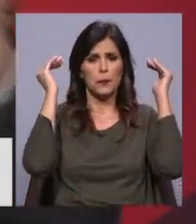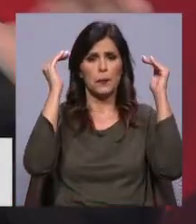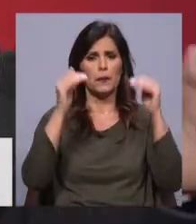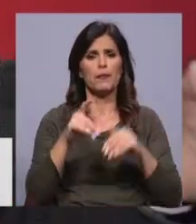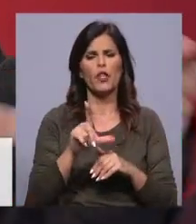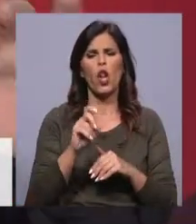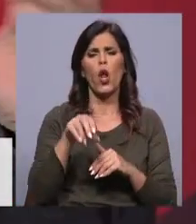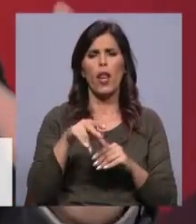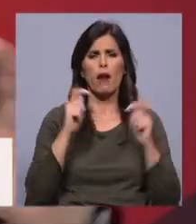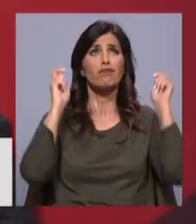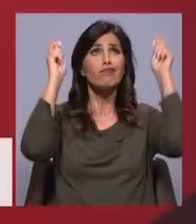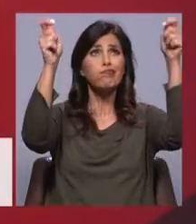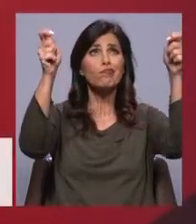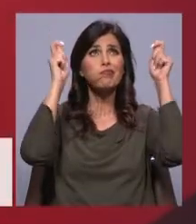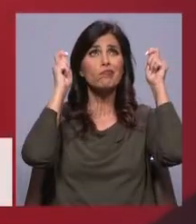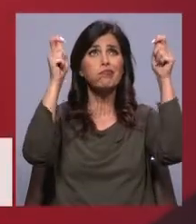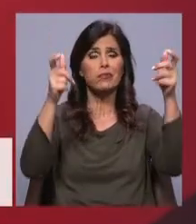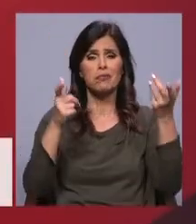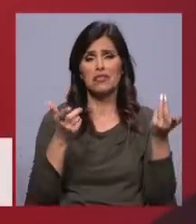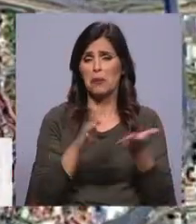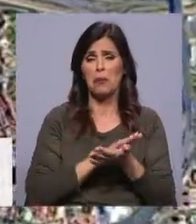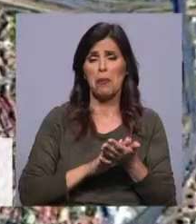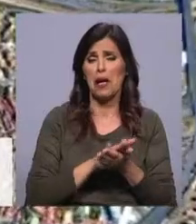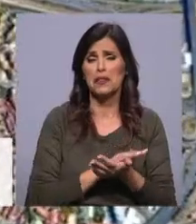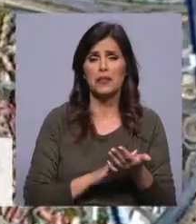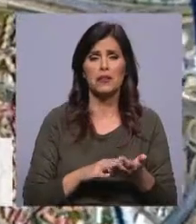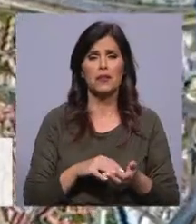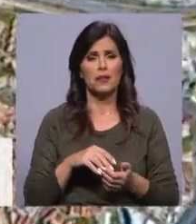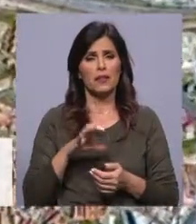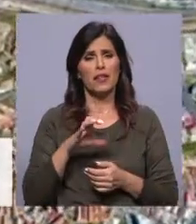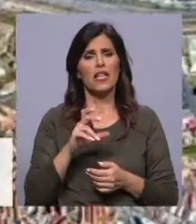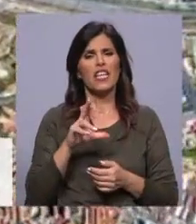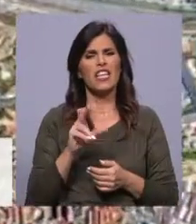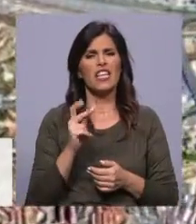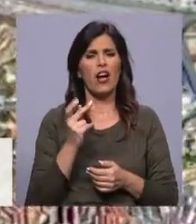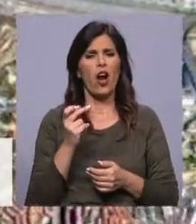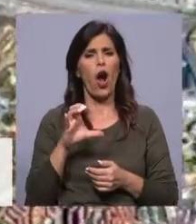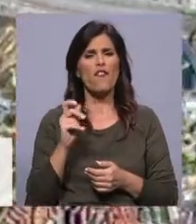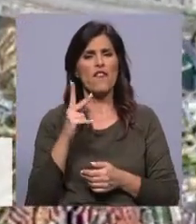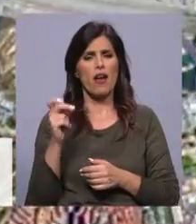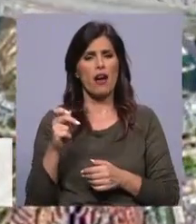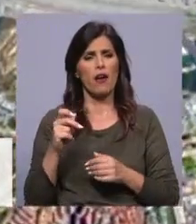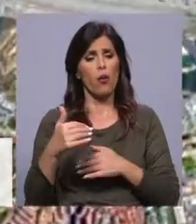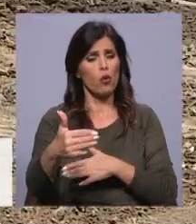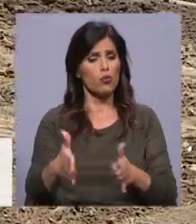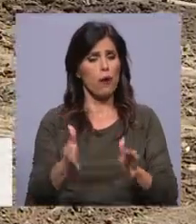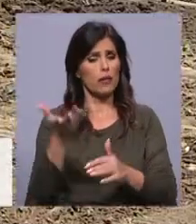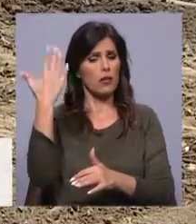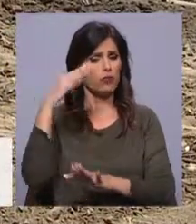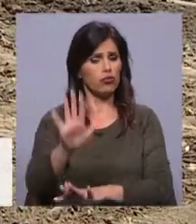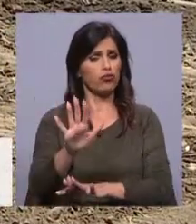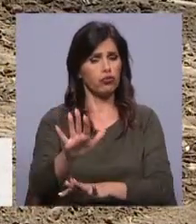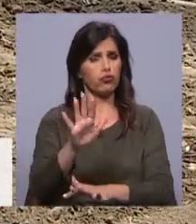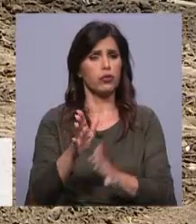lona extensível como infraestrutura muito básica e engracóvia foi num Edifício já existente e portanto num